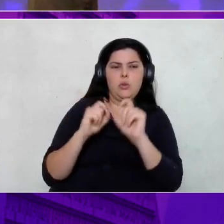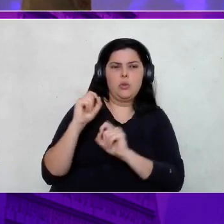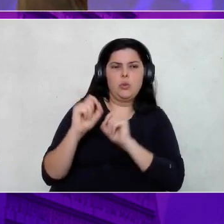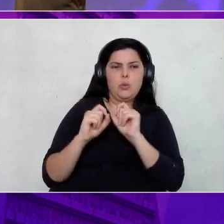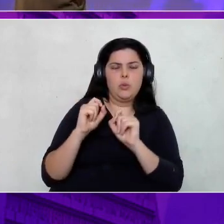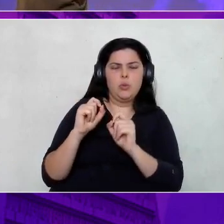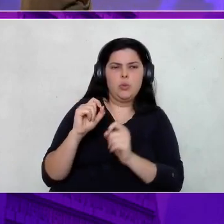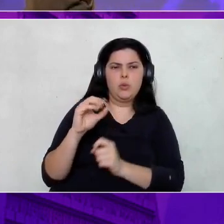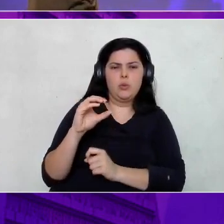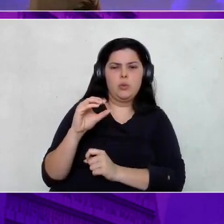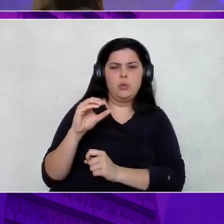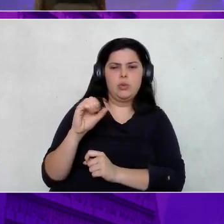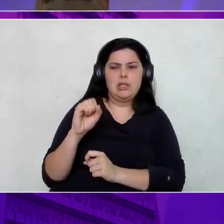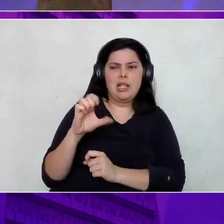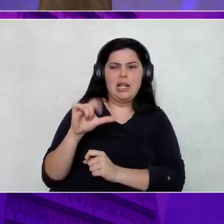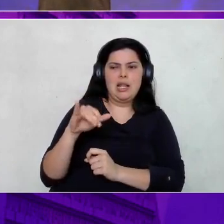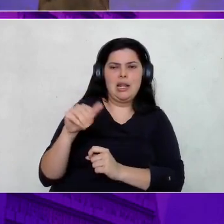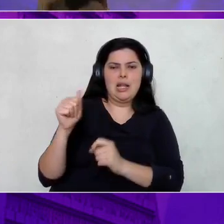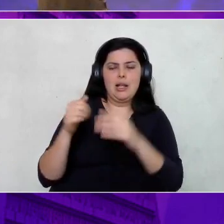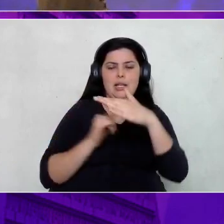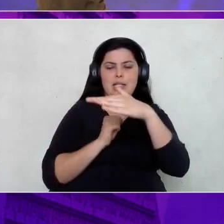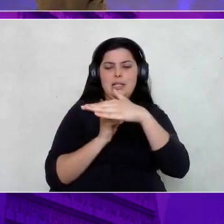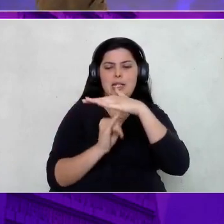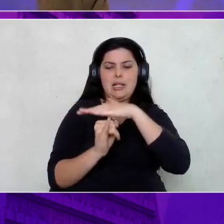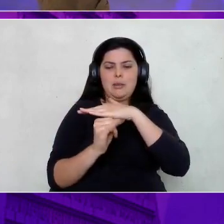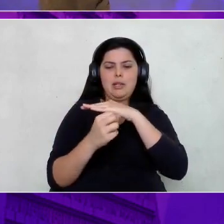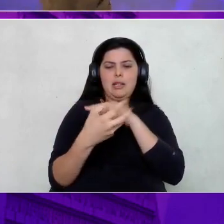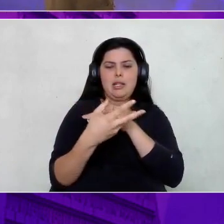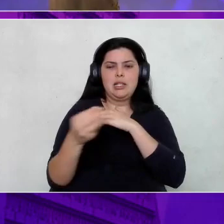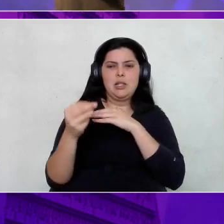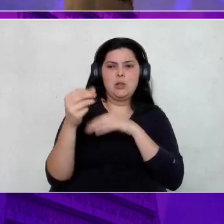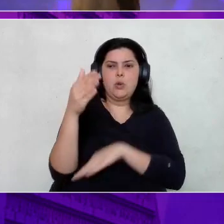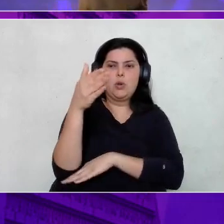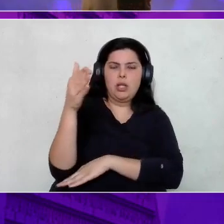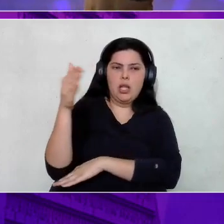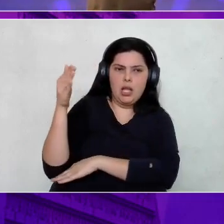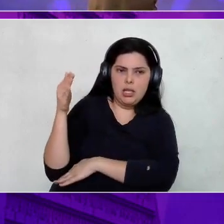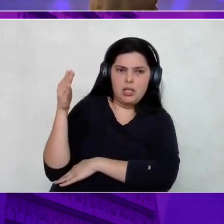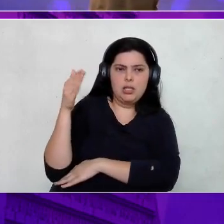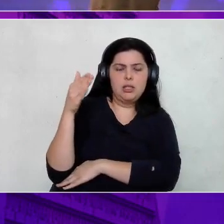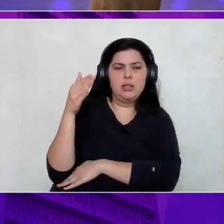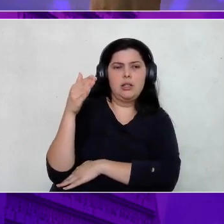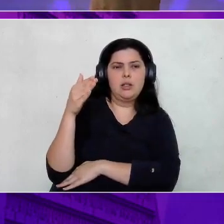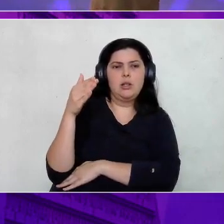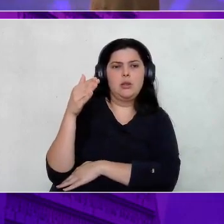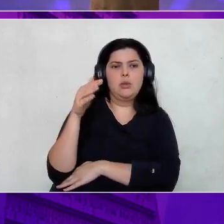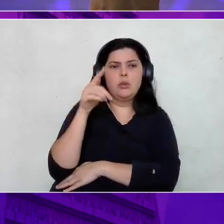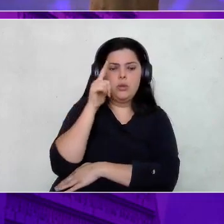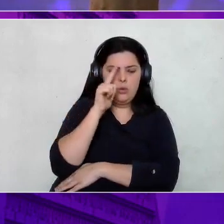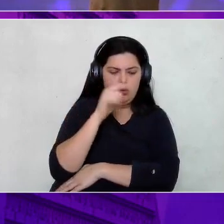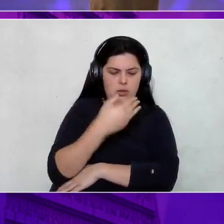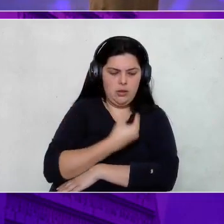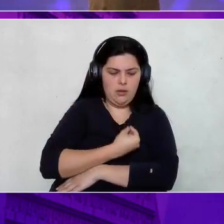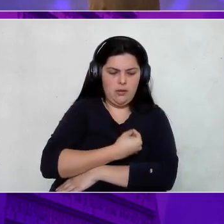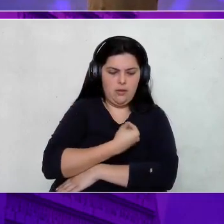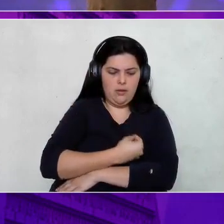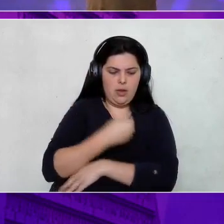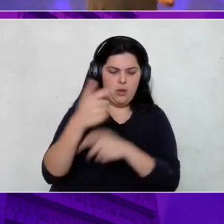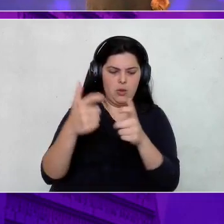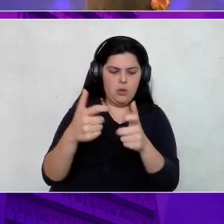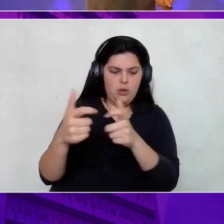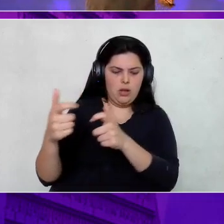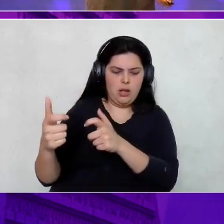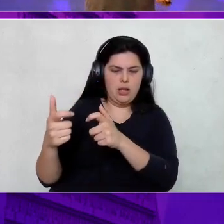basicamente uma startup, que tem 300 hotéis em todo o mundo e você vive nesses lugares por